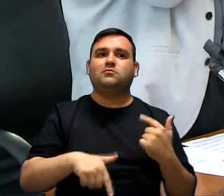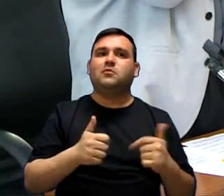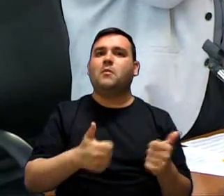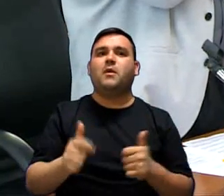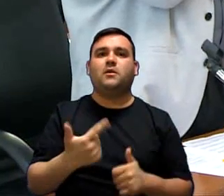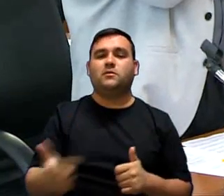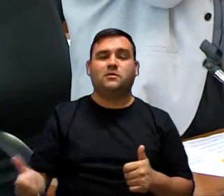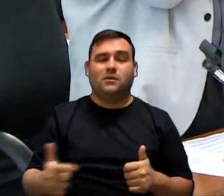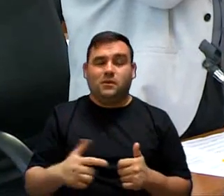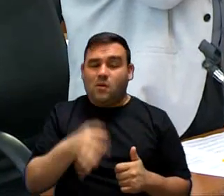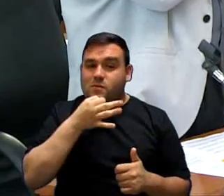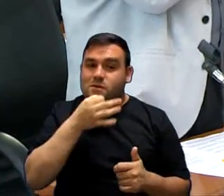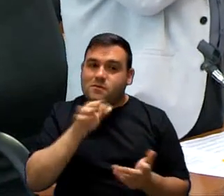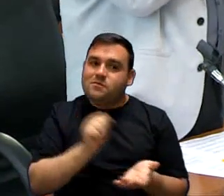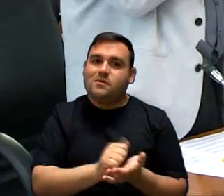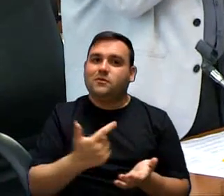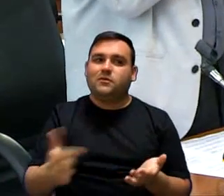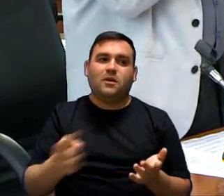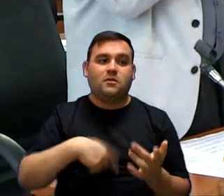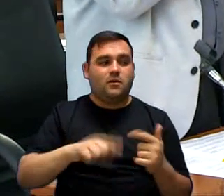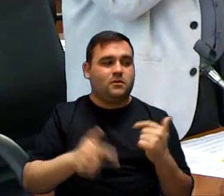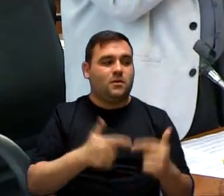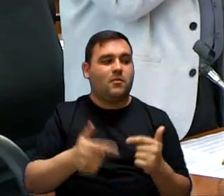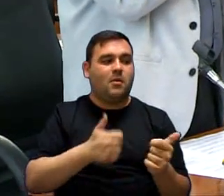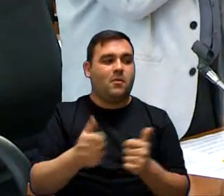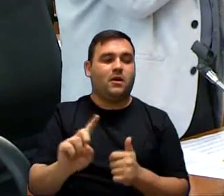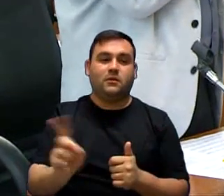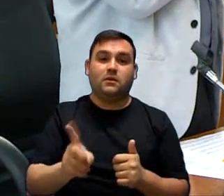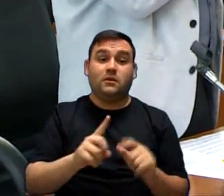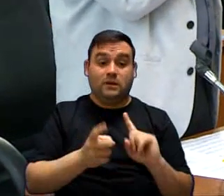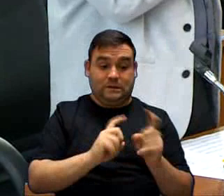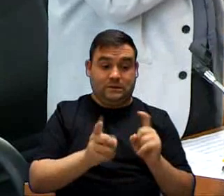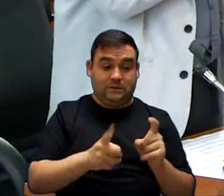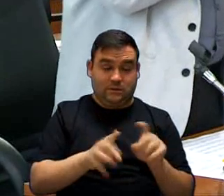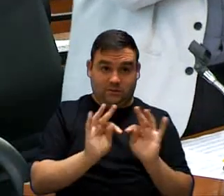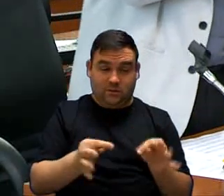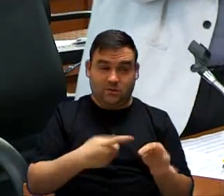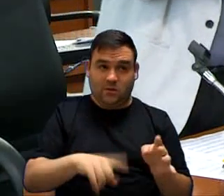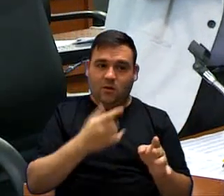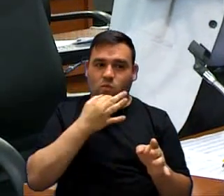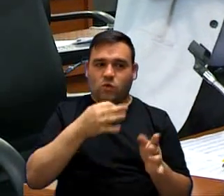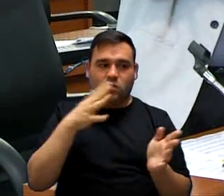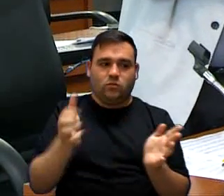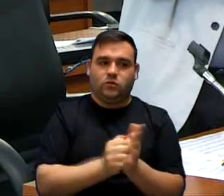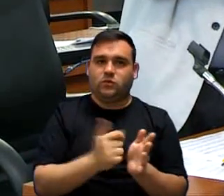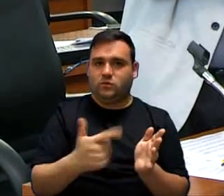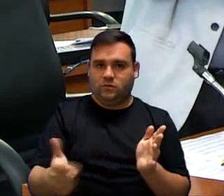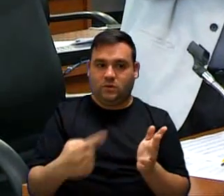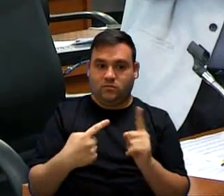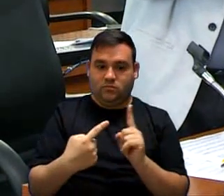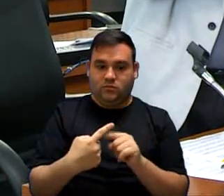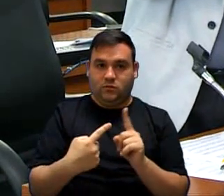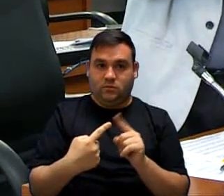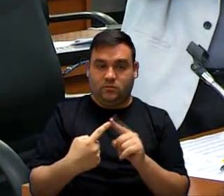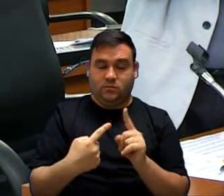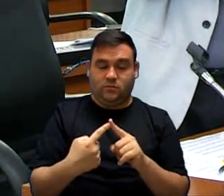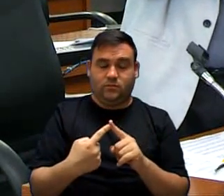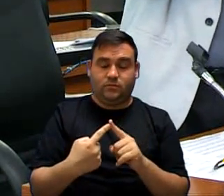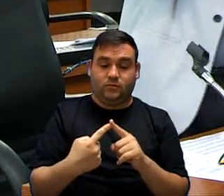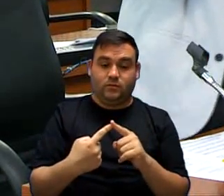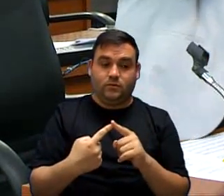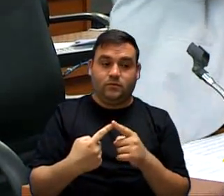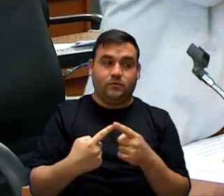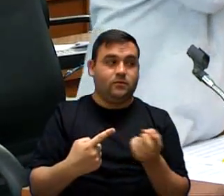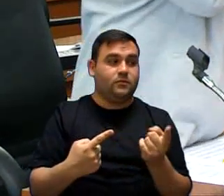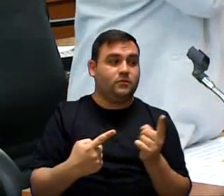sessão, a gente não pode dar parecer. Nós não ordinária. Vamos funcionar. Durante a sessão ordinária, sim, nós claro. Não damos parecer. Primeira coisa. Tá?